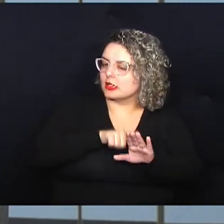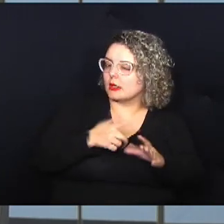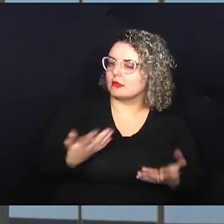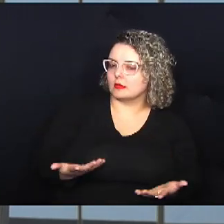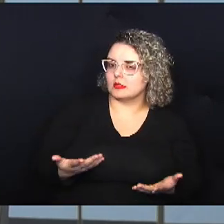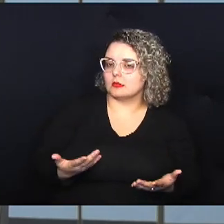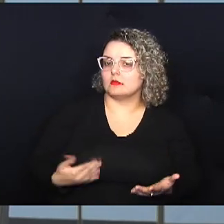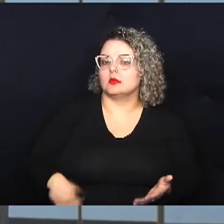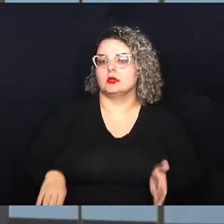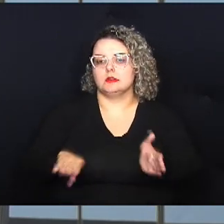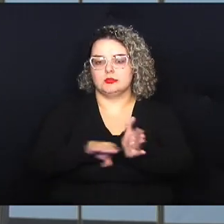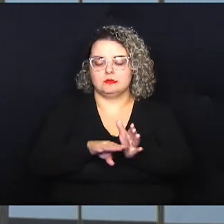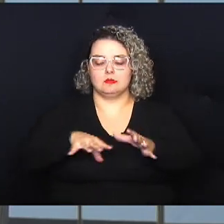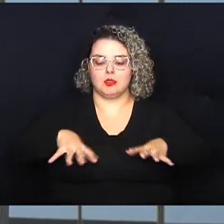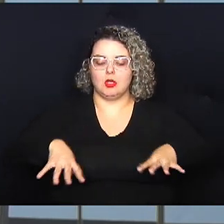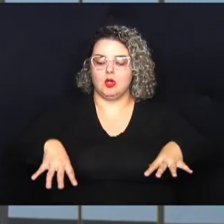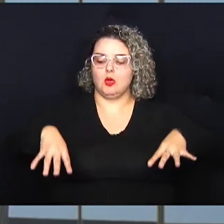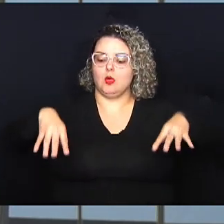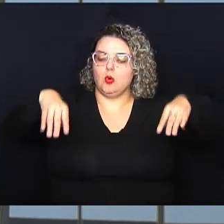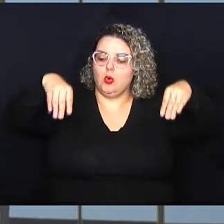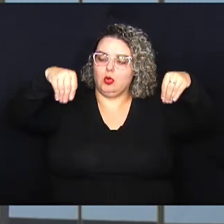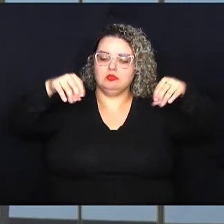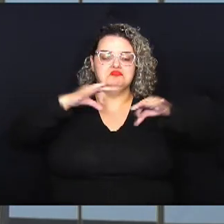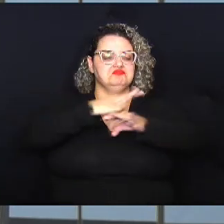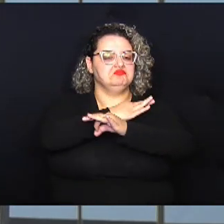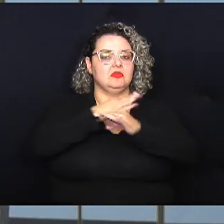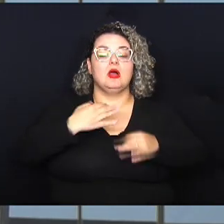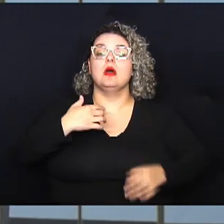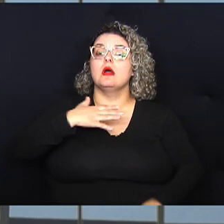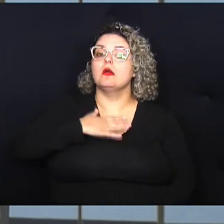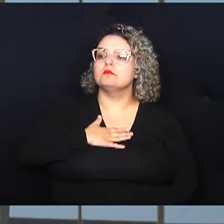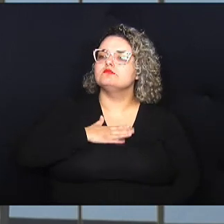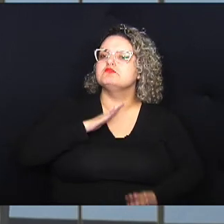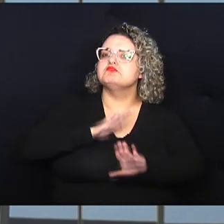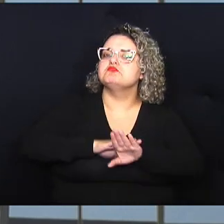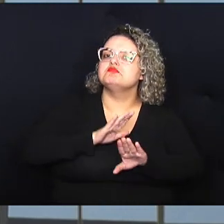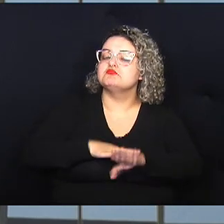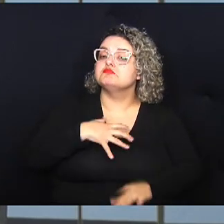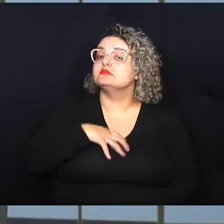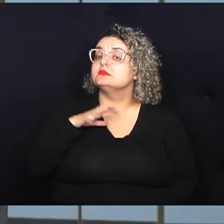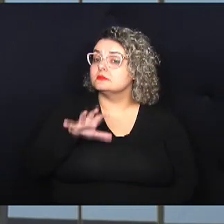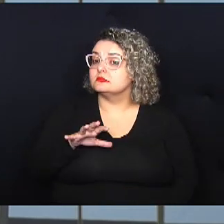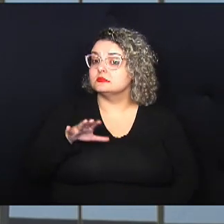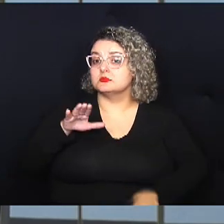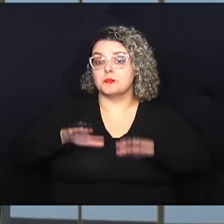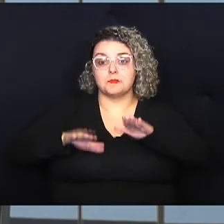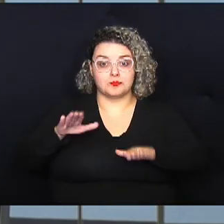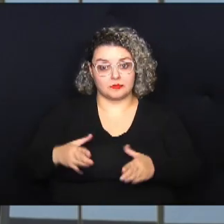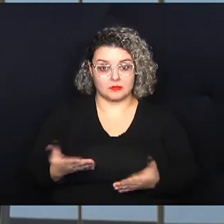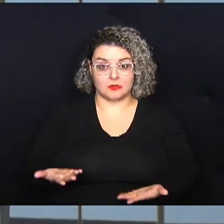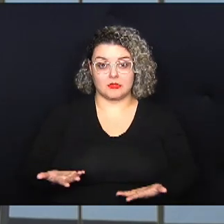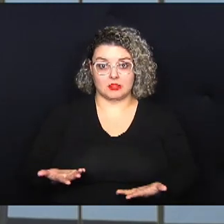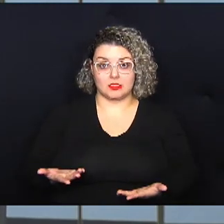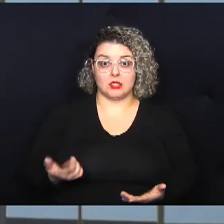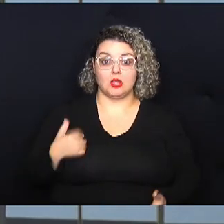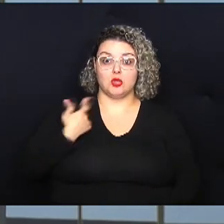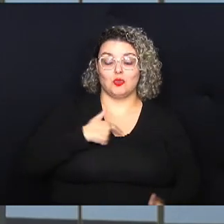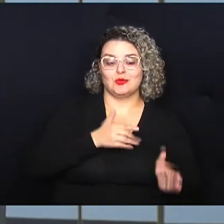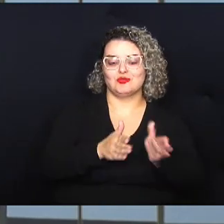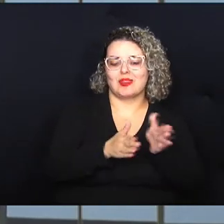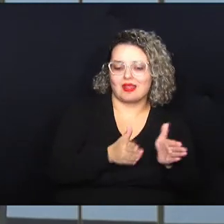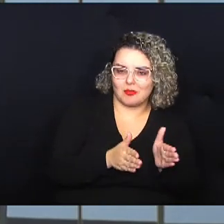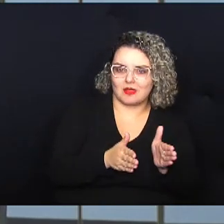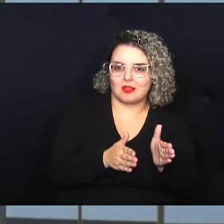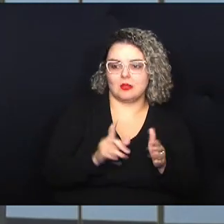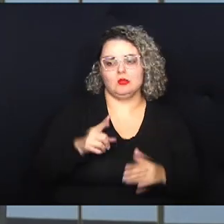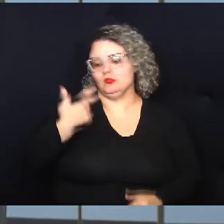e fale assim, não, eu funciono dessa forma. E muitas vezes nós não somos. Estamos dessa